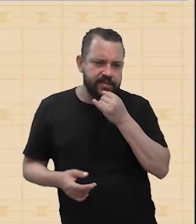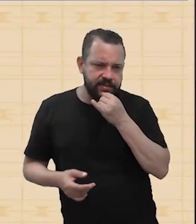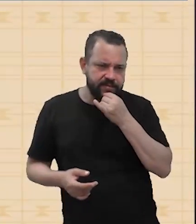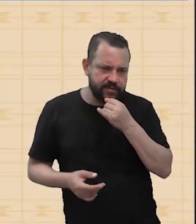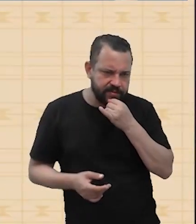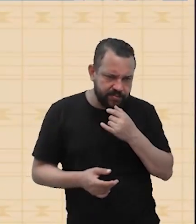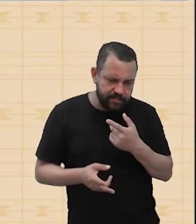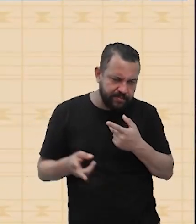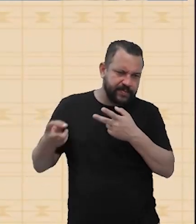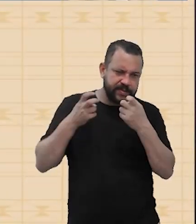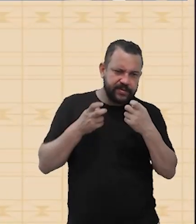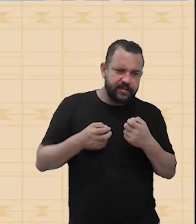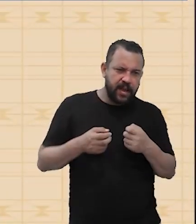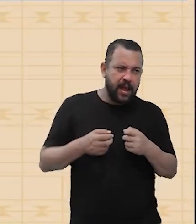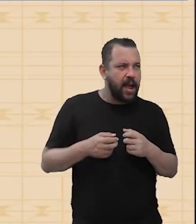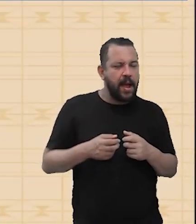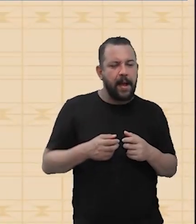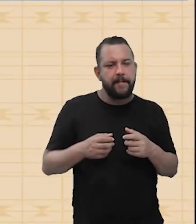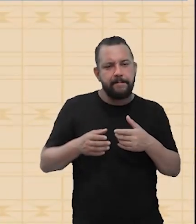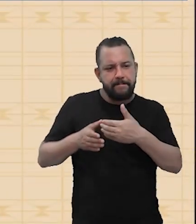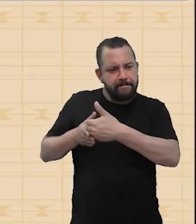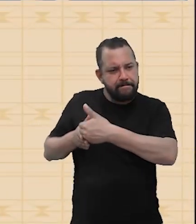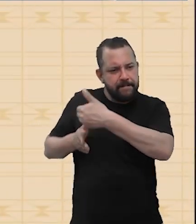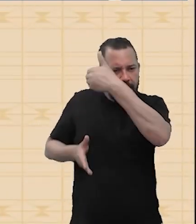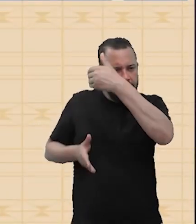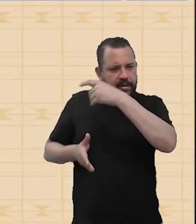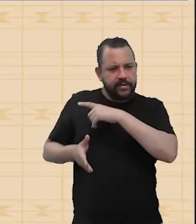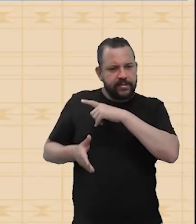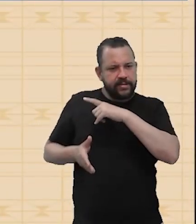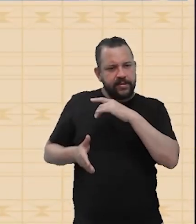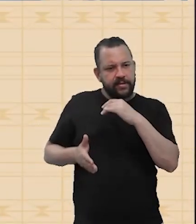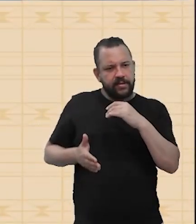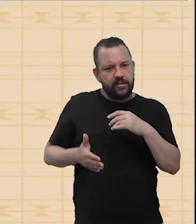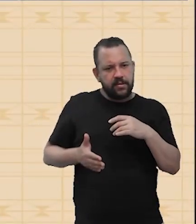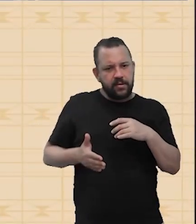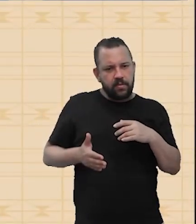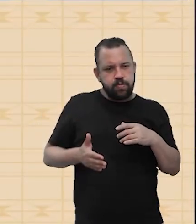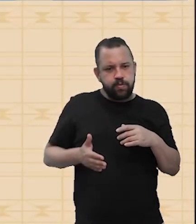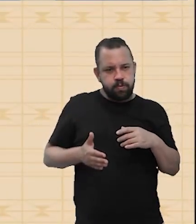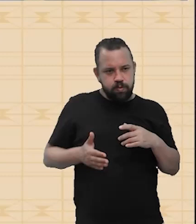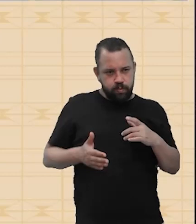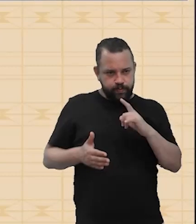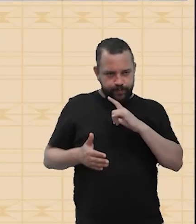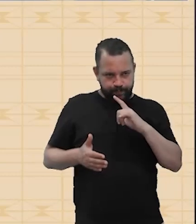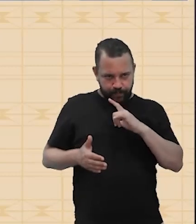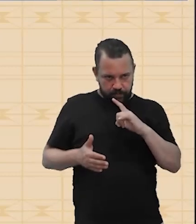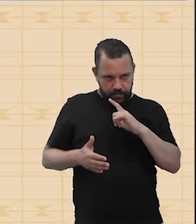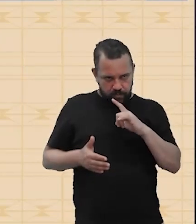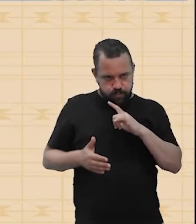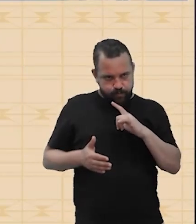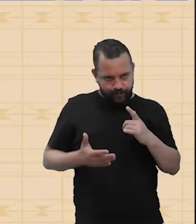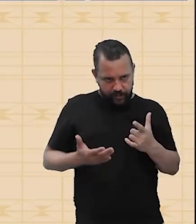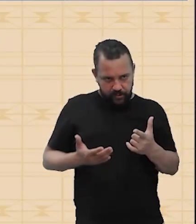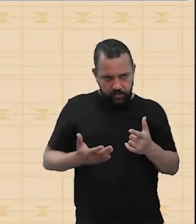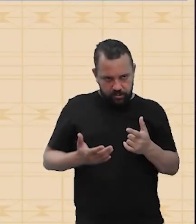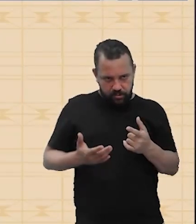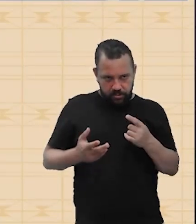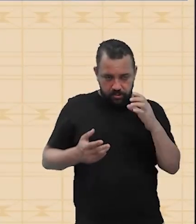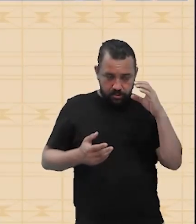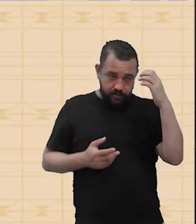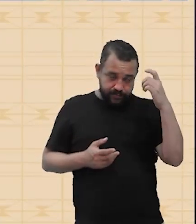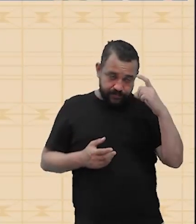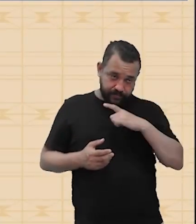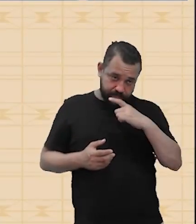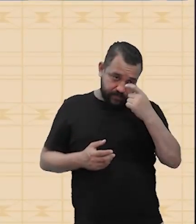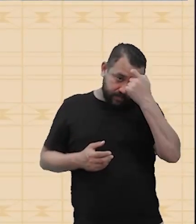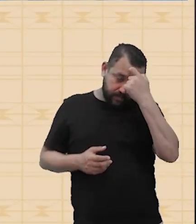das paredes para que elas tenham isolamento térmico. Hoje em dia, sim, tem que se ter essa consciência ambiental